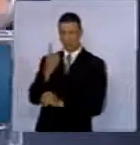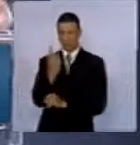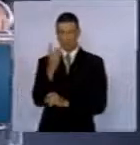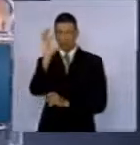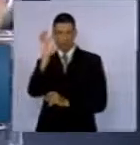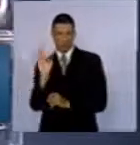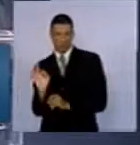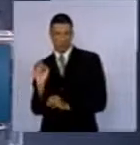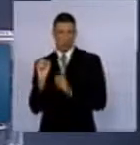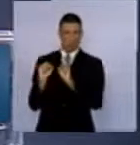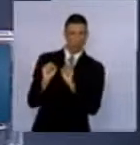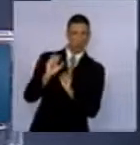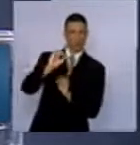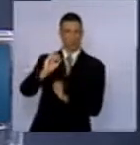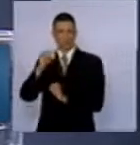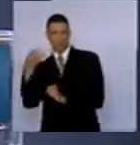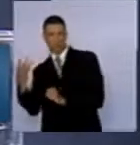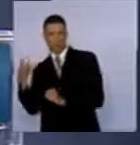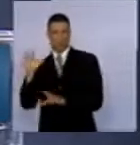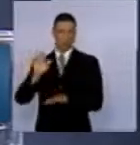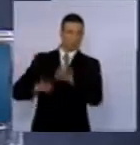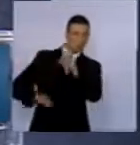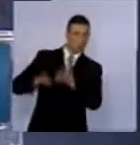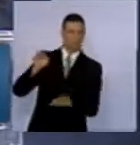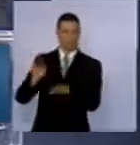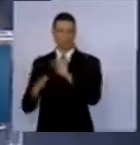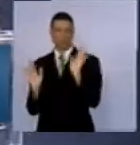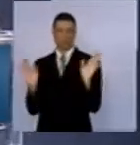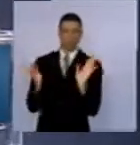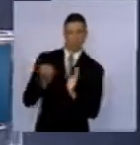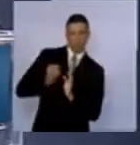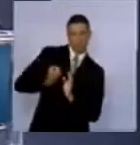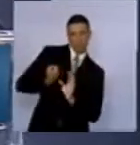ser 0,3, pode ser 0,2, né? Eu acho que esses